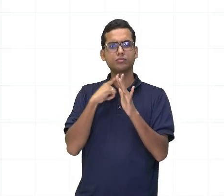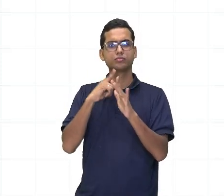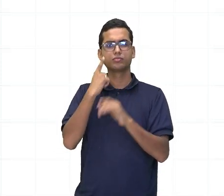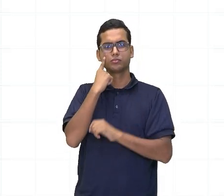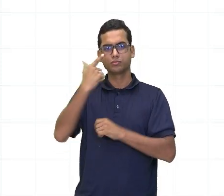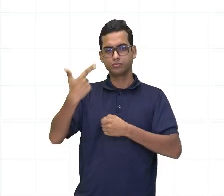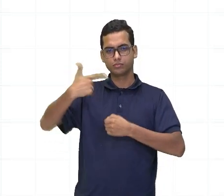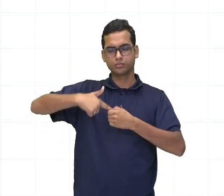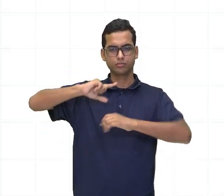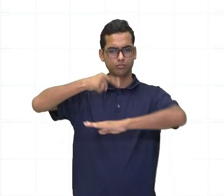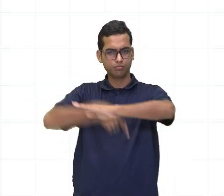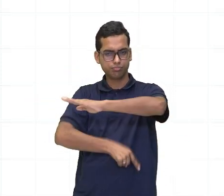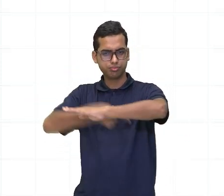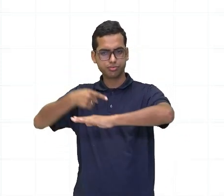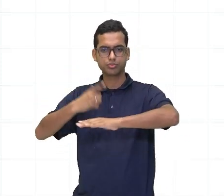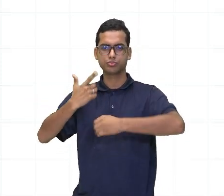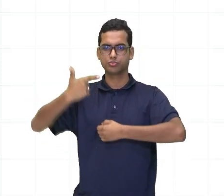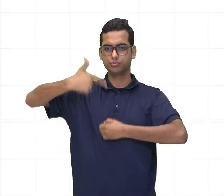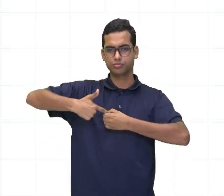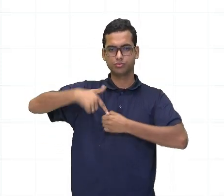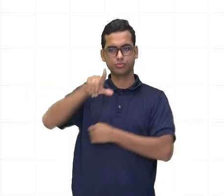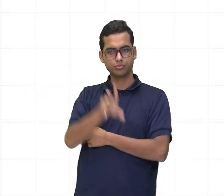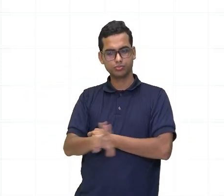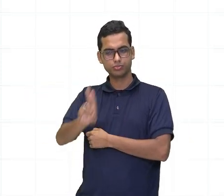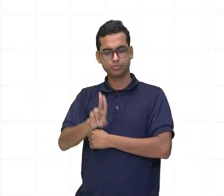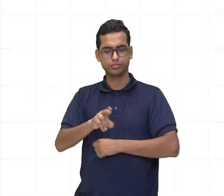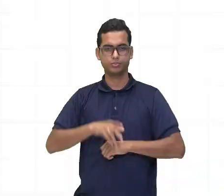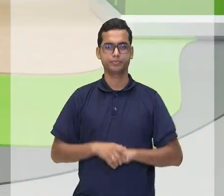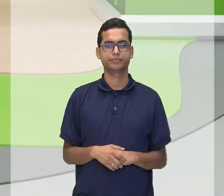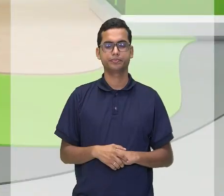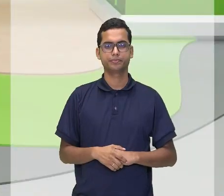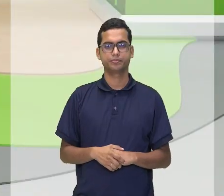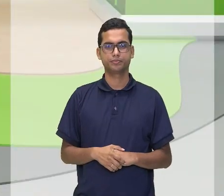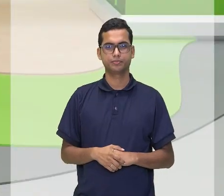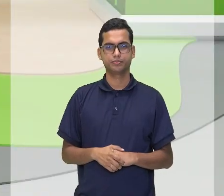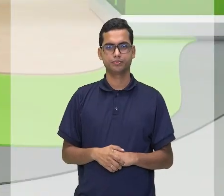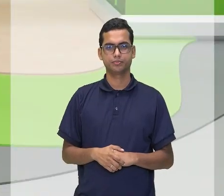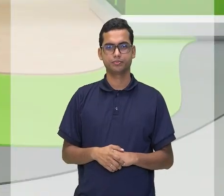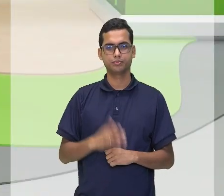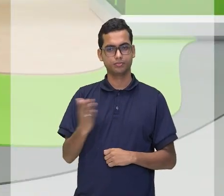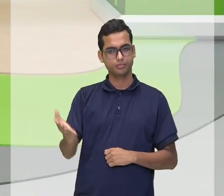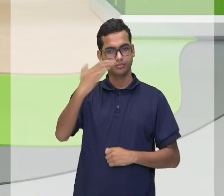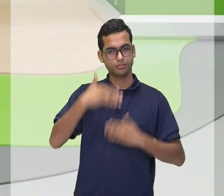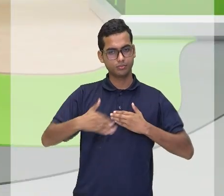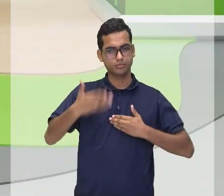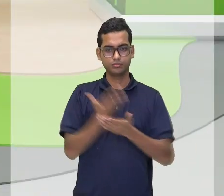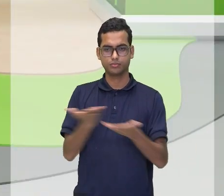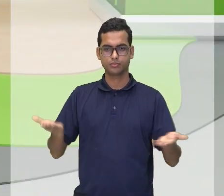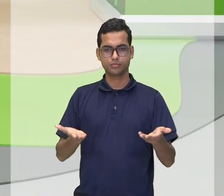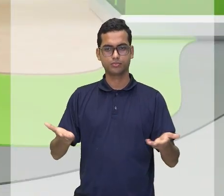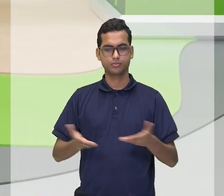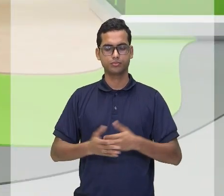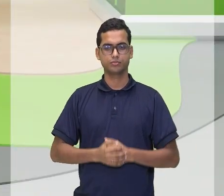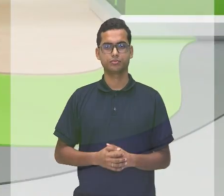e equipamentos que utilizam combustíveis fósseis. E vamos para a nossa